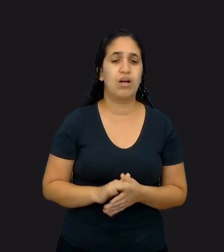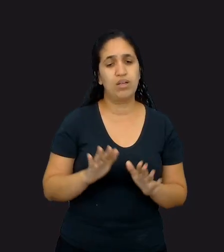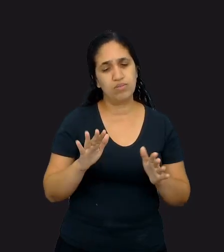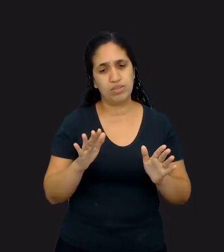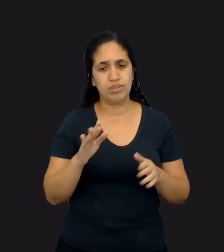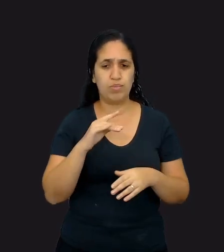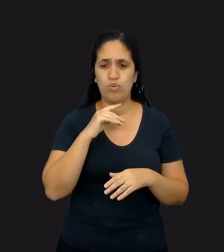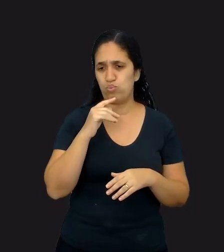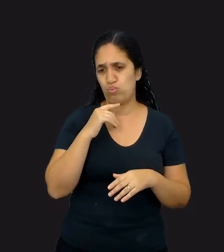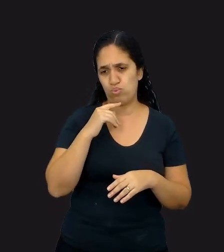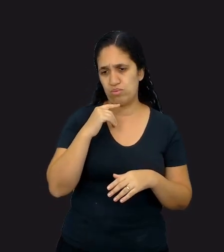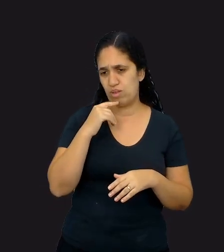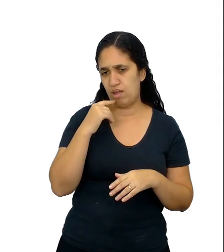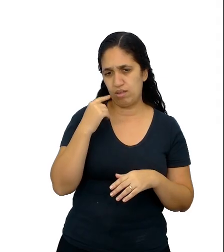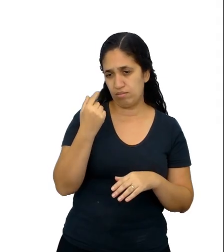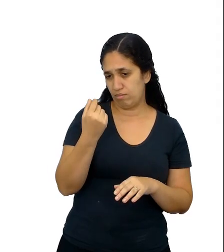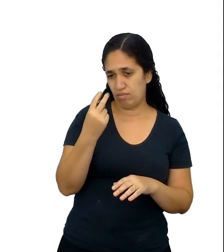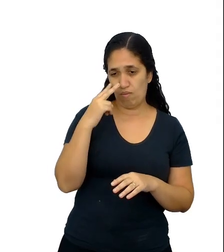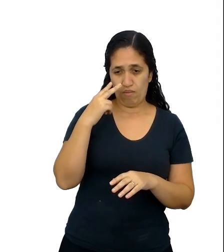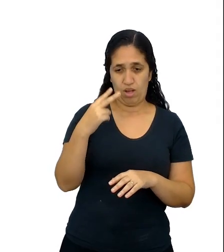consegue se ver,